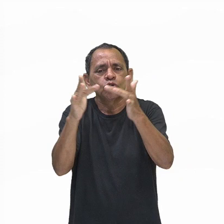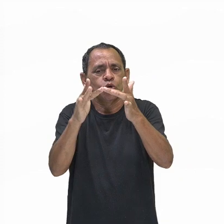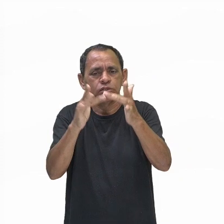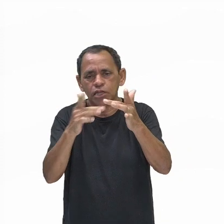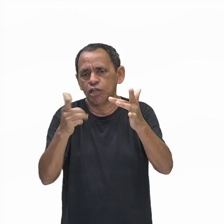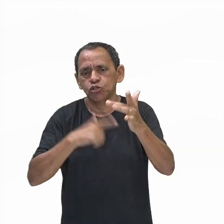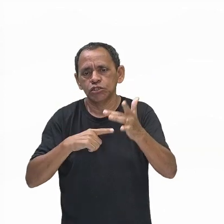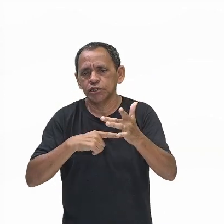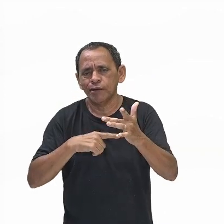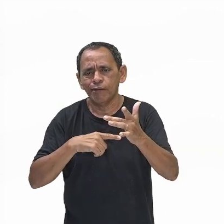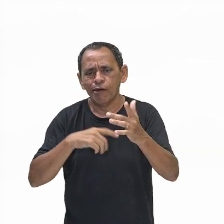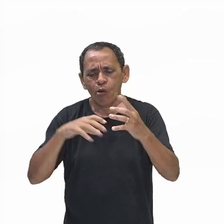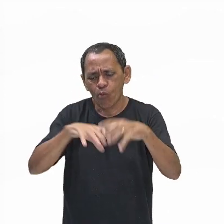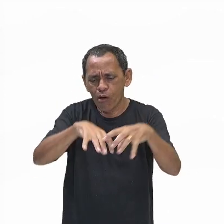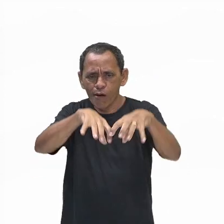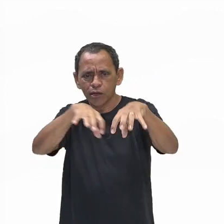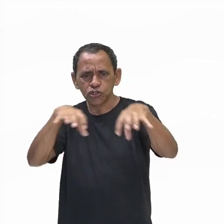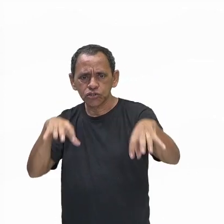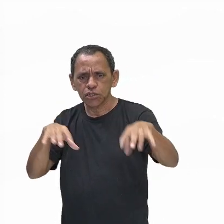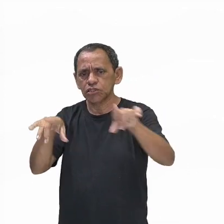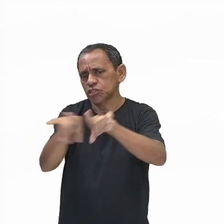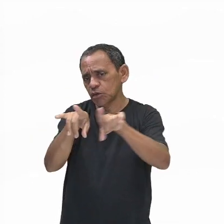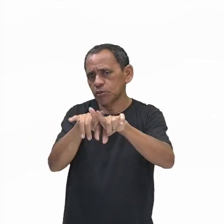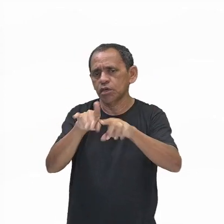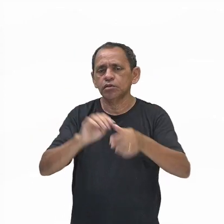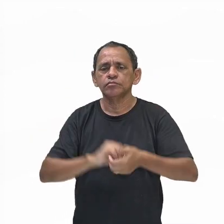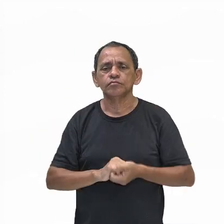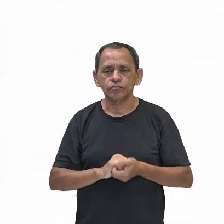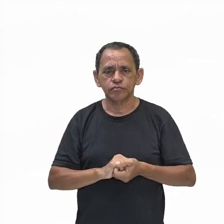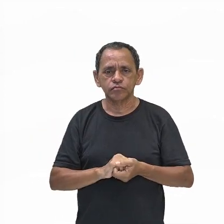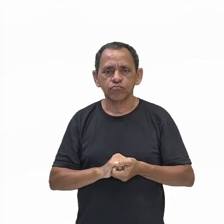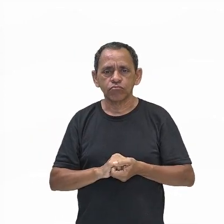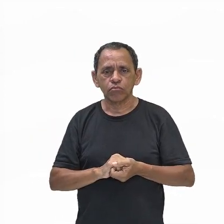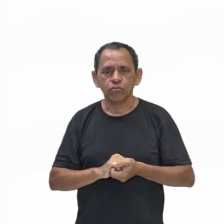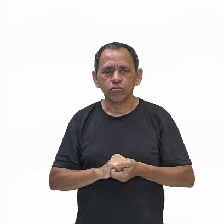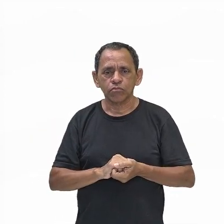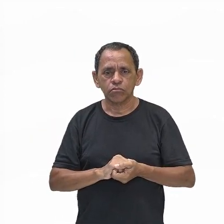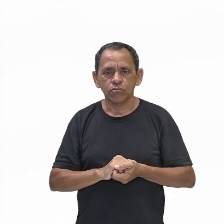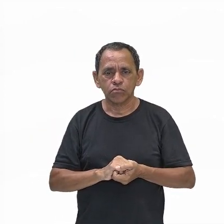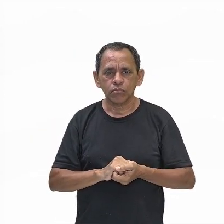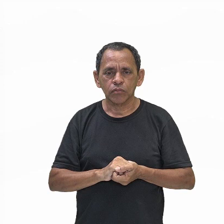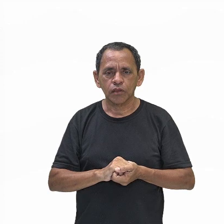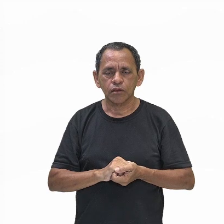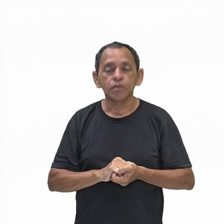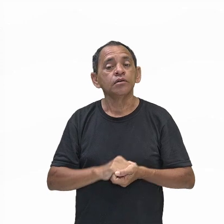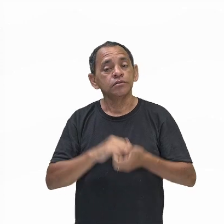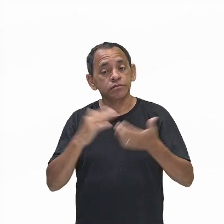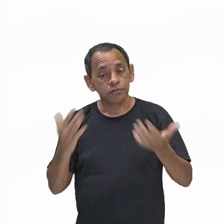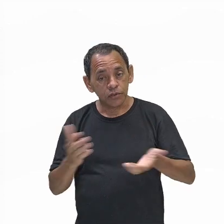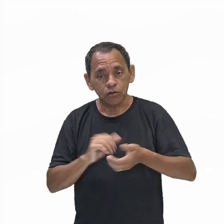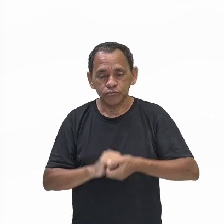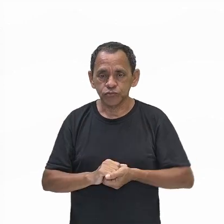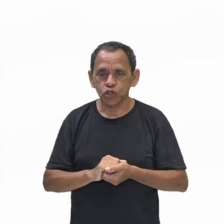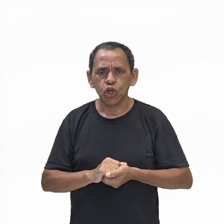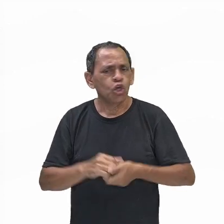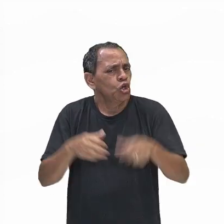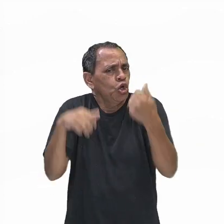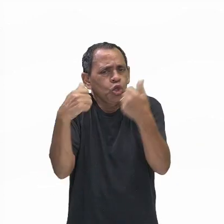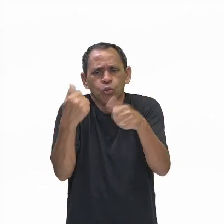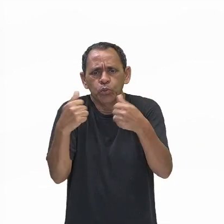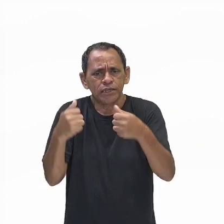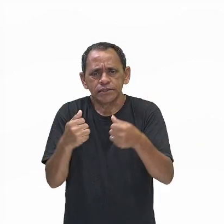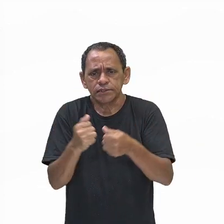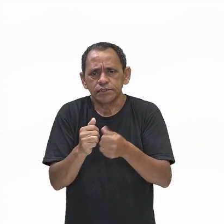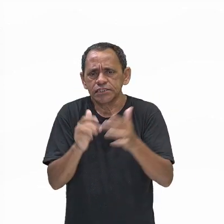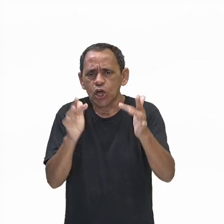esse remoto, a gente sabe que é um determinado contato com algum objeto, mas não precisa ter